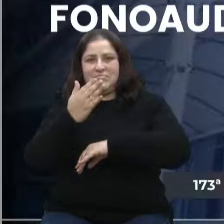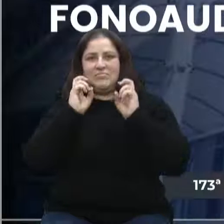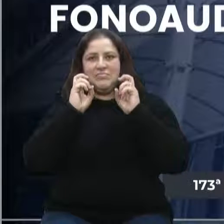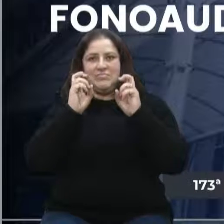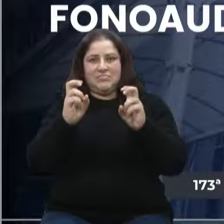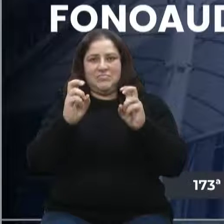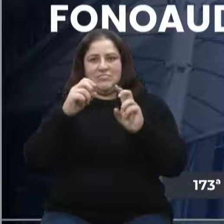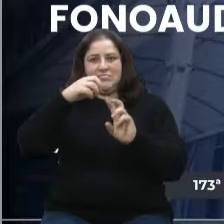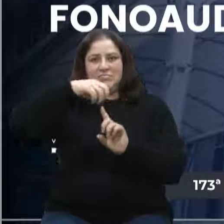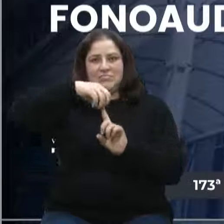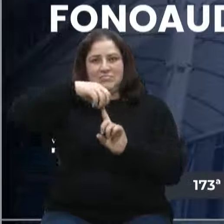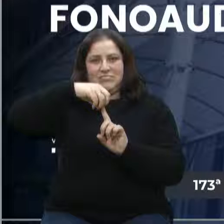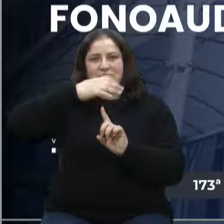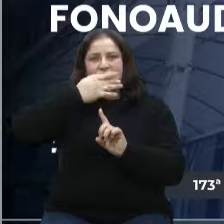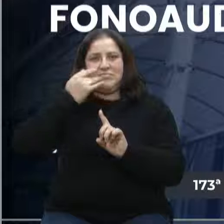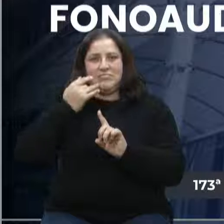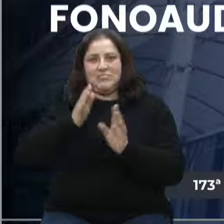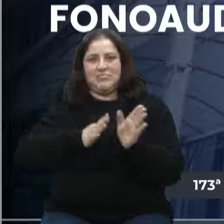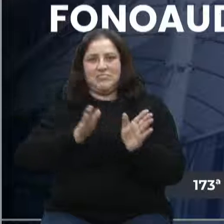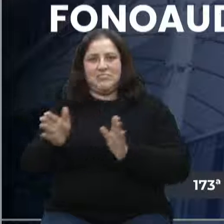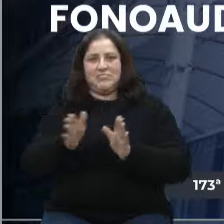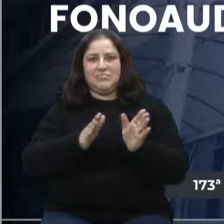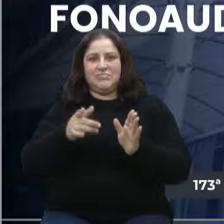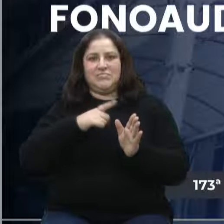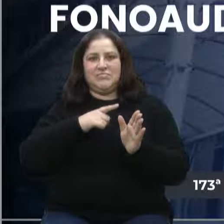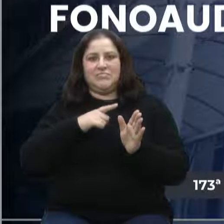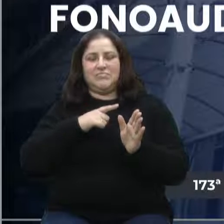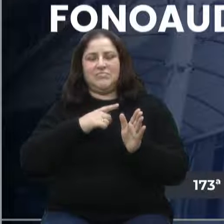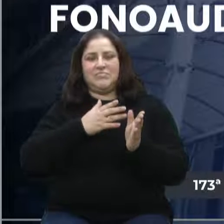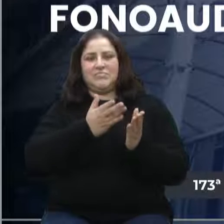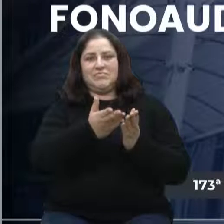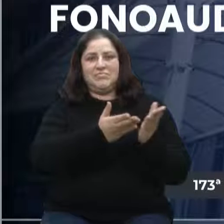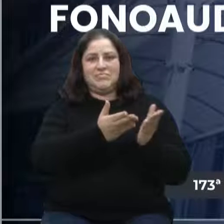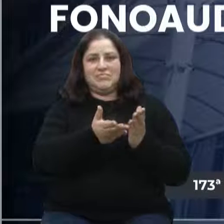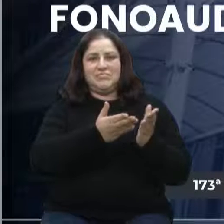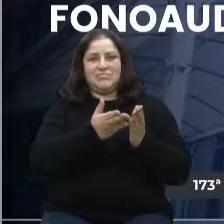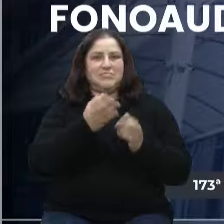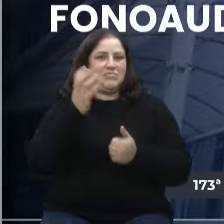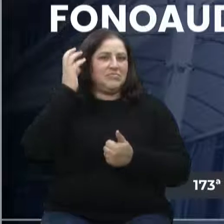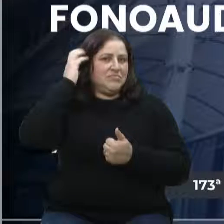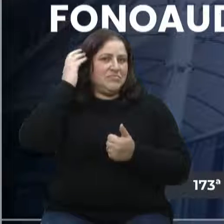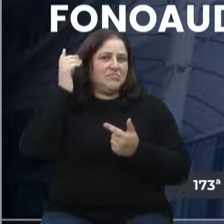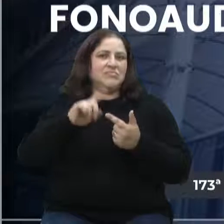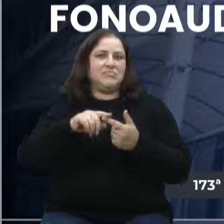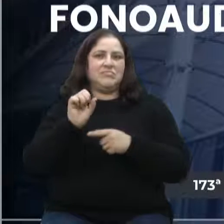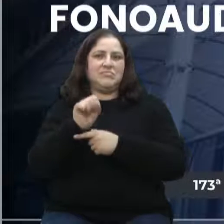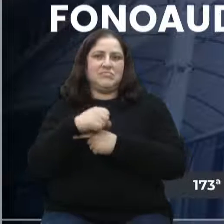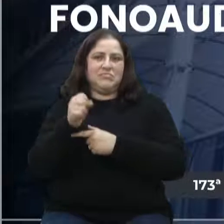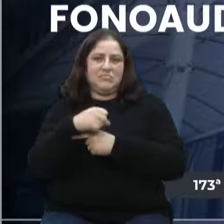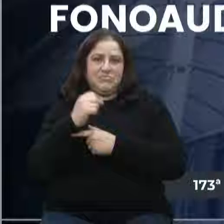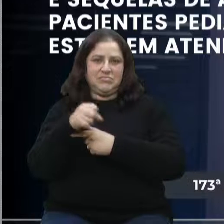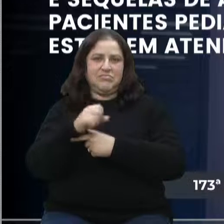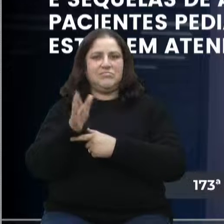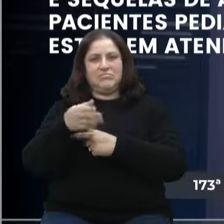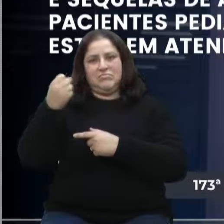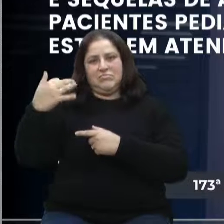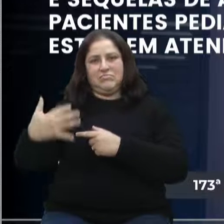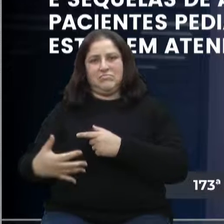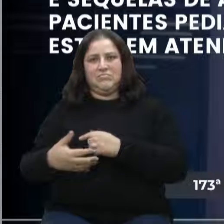um local de fácil acesso. Terá os atendimentos, então, de fonoaudiologia, de fisioterapia, como foi falado